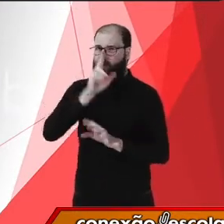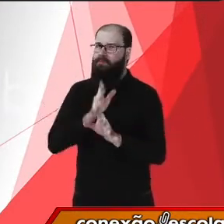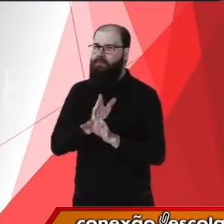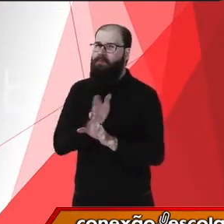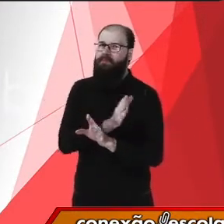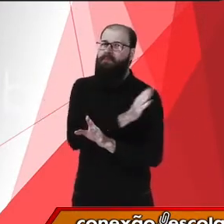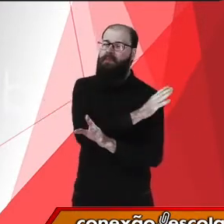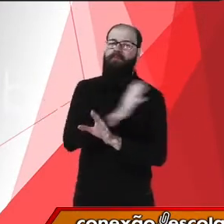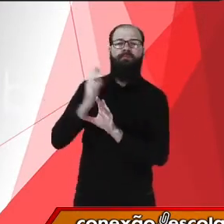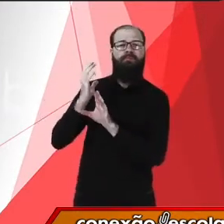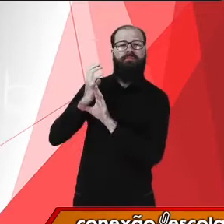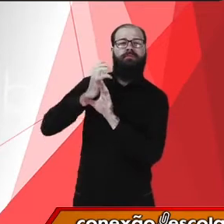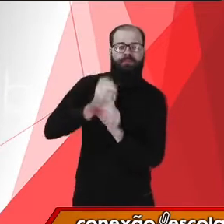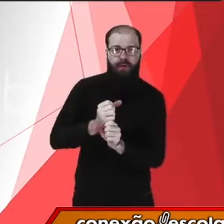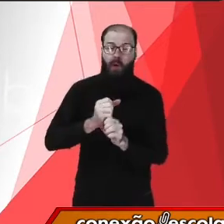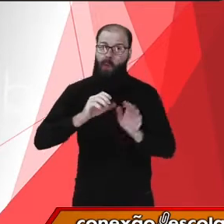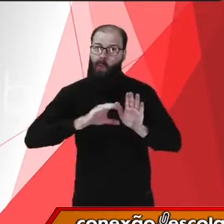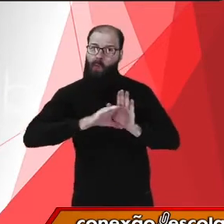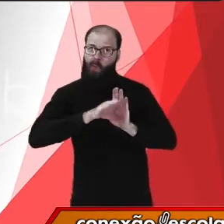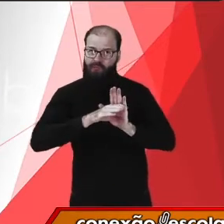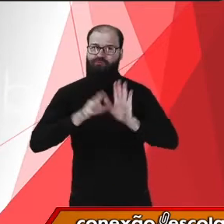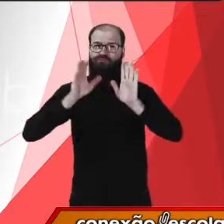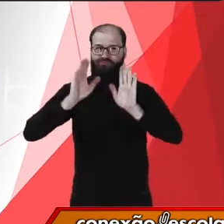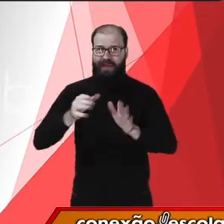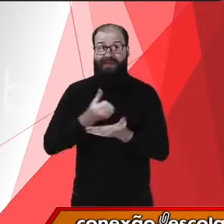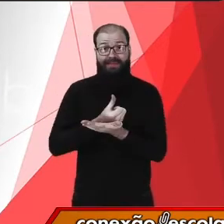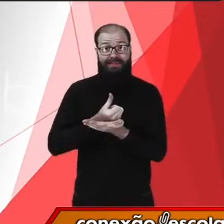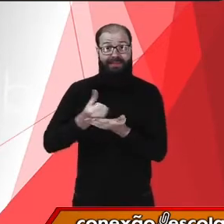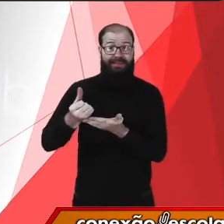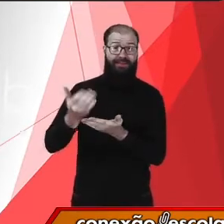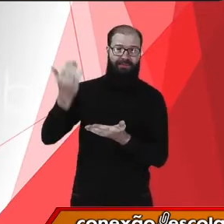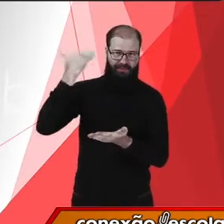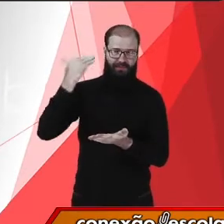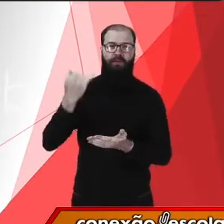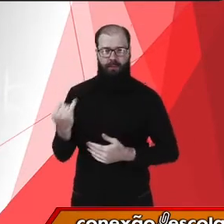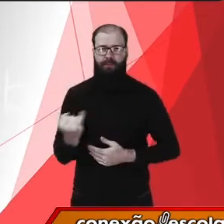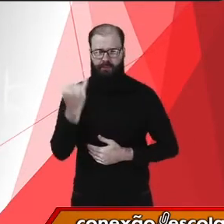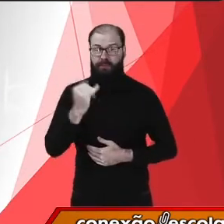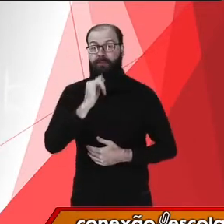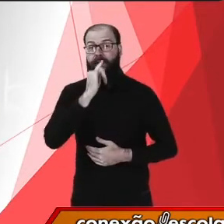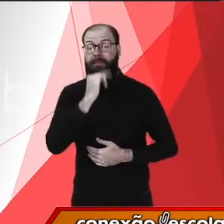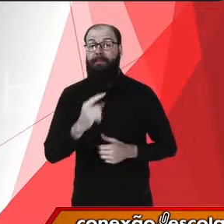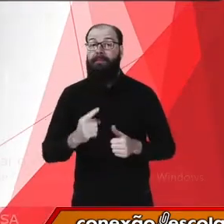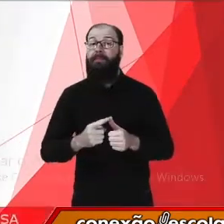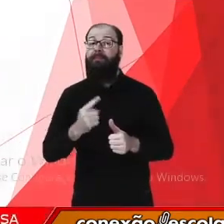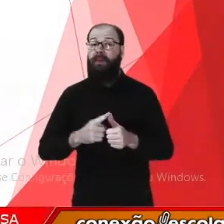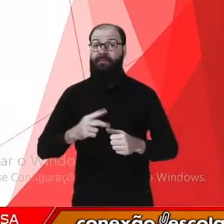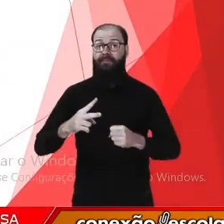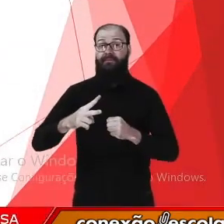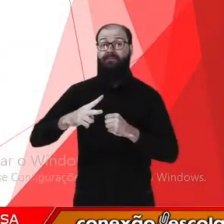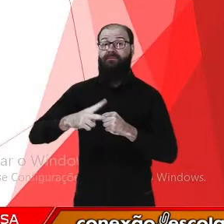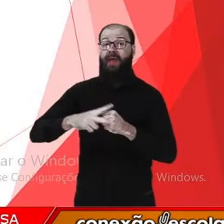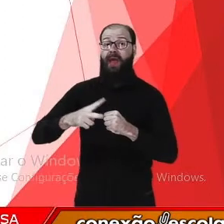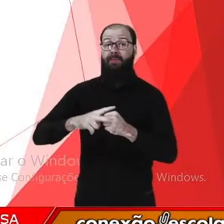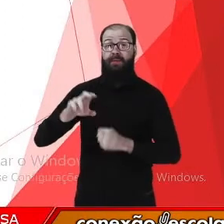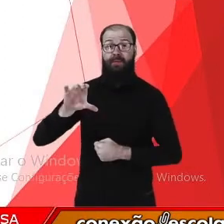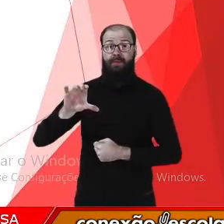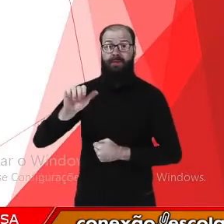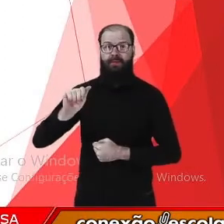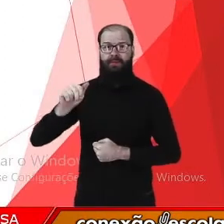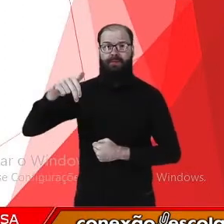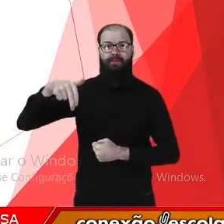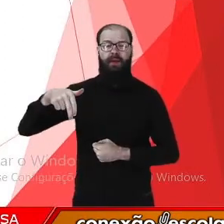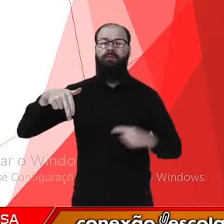que são importantes, que foram trabalhados no semestre anterior. O primeiro deles é o verbo can, que